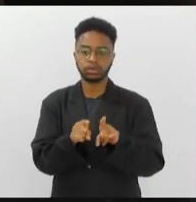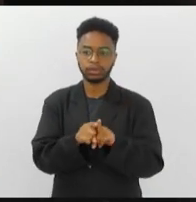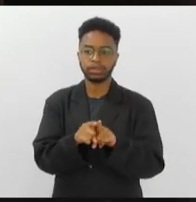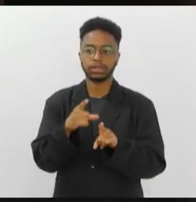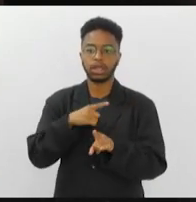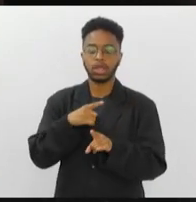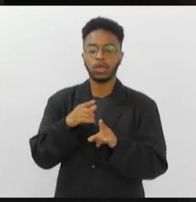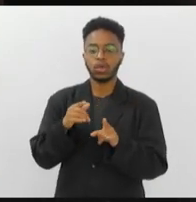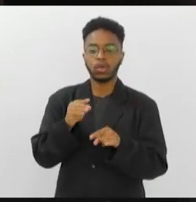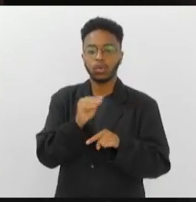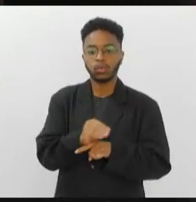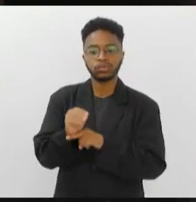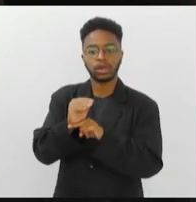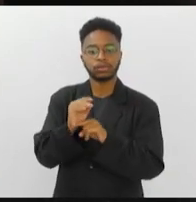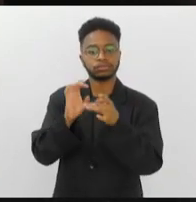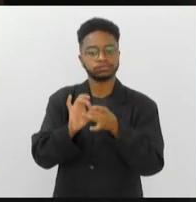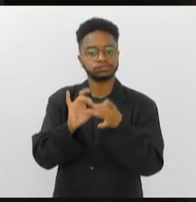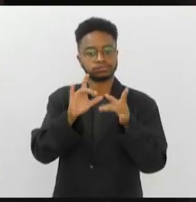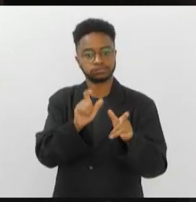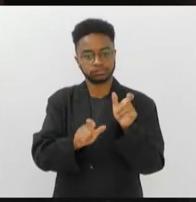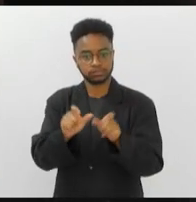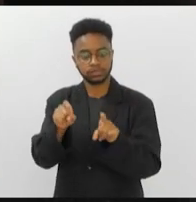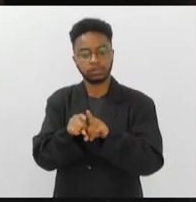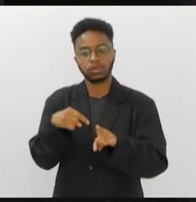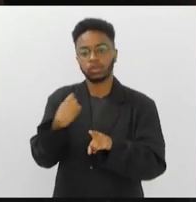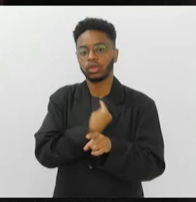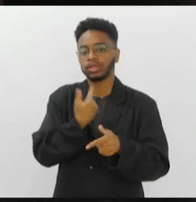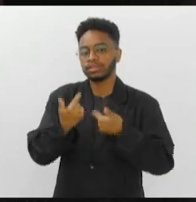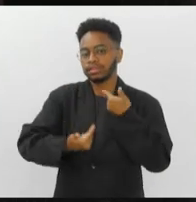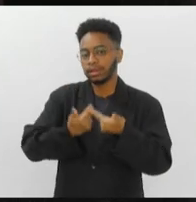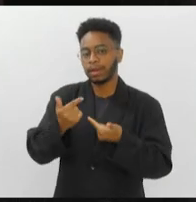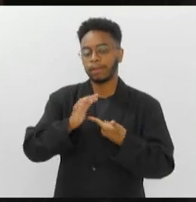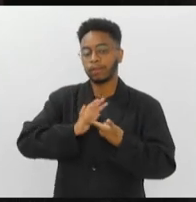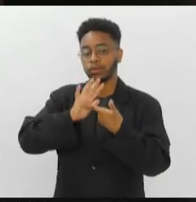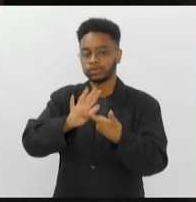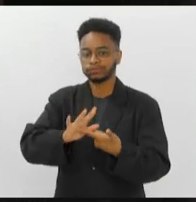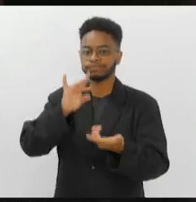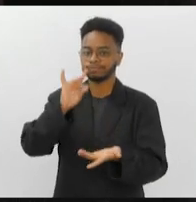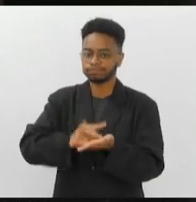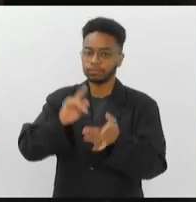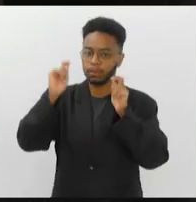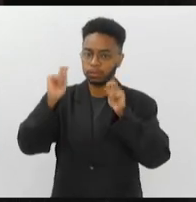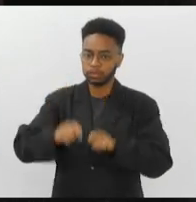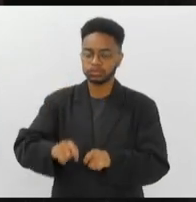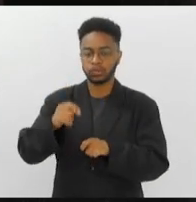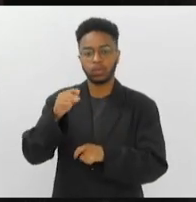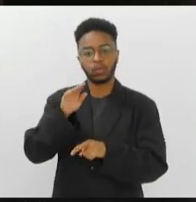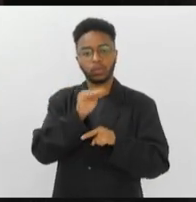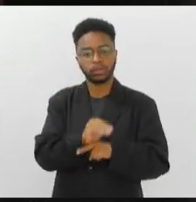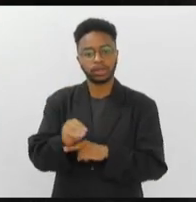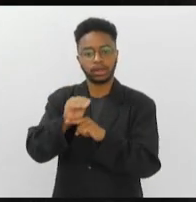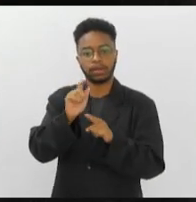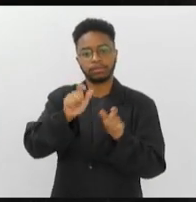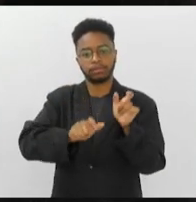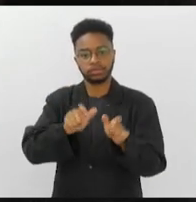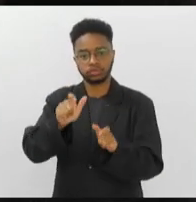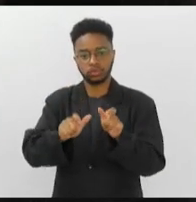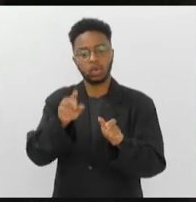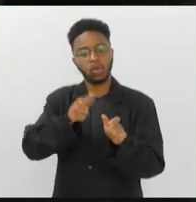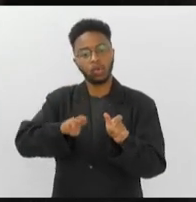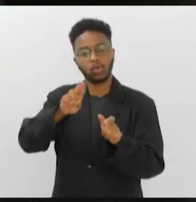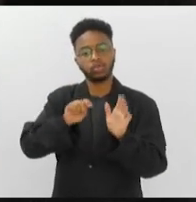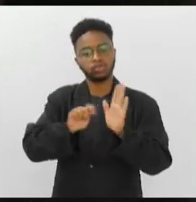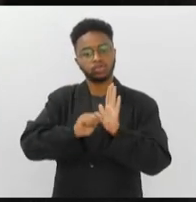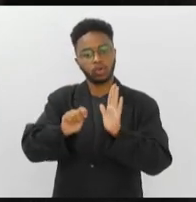cuidado em liberdade, onde a gente trabalha dizendo que é possível, sim, cuidar das pessoas que fazem uso abusivo de